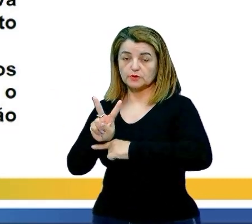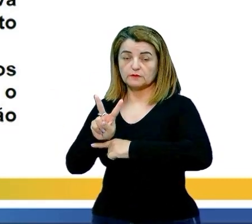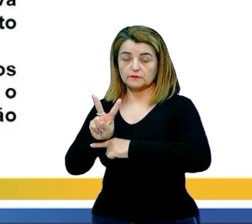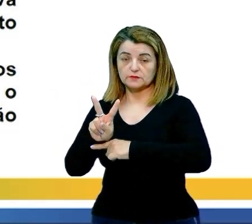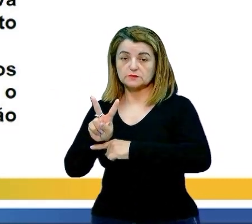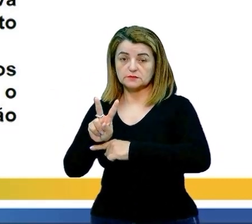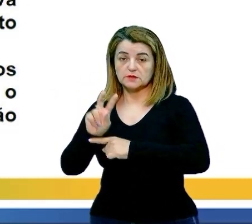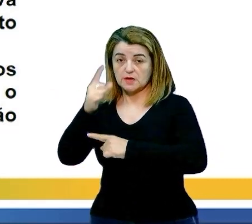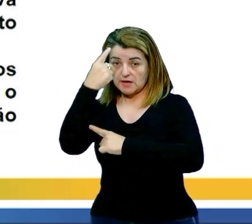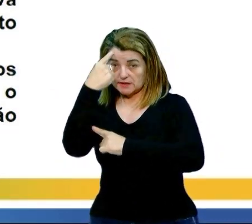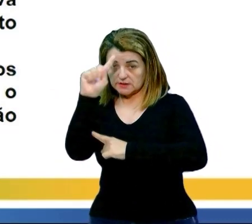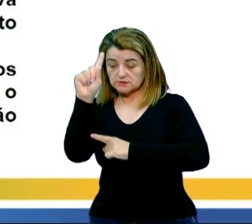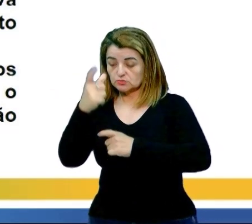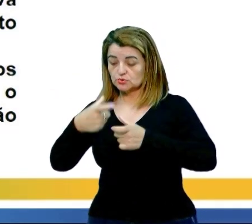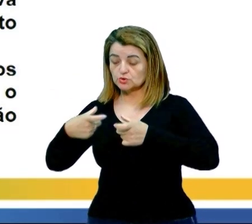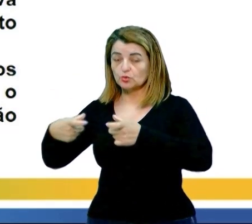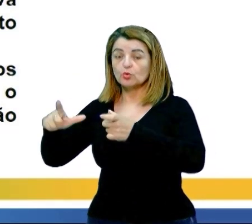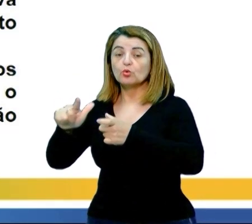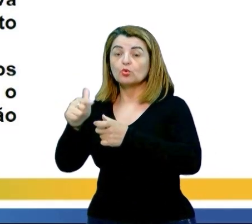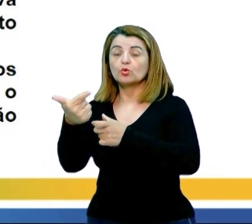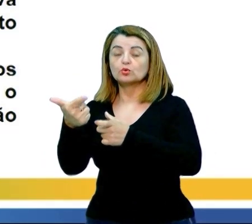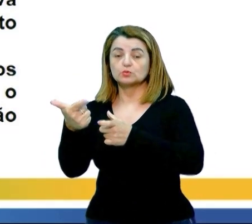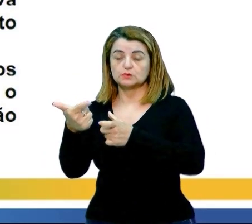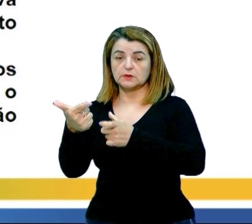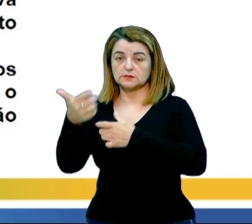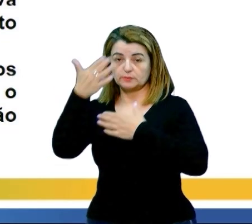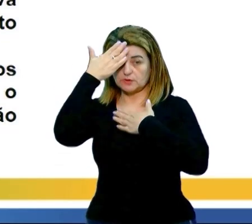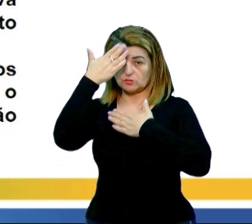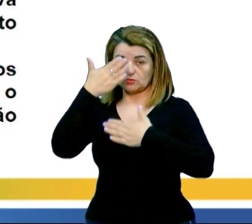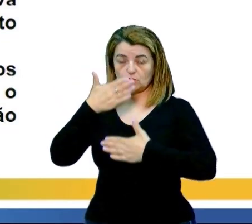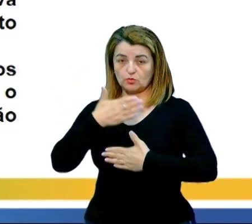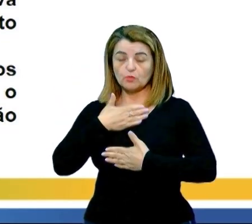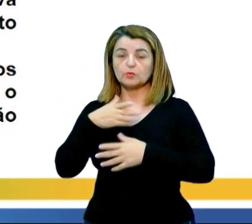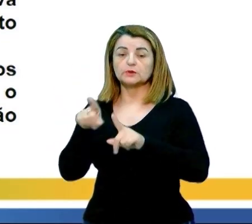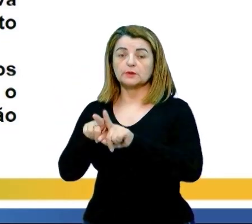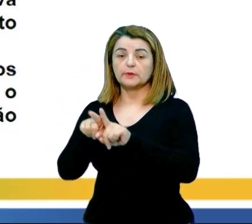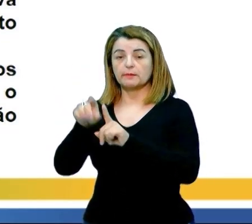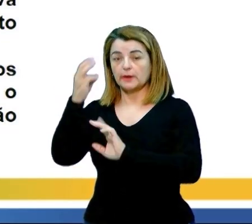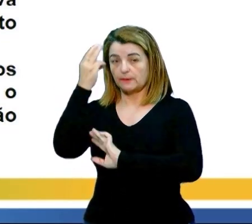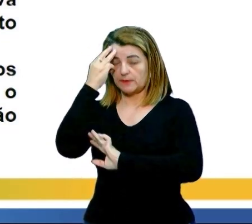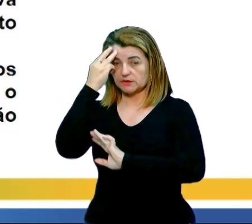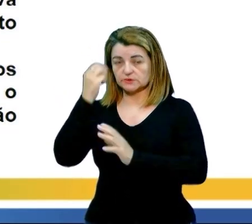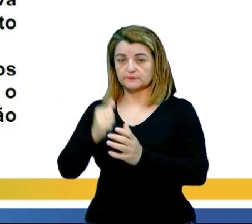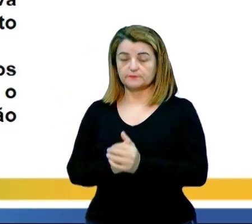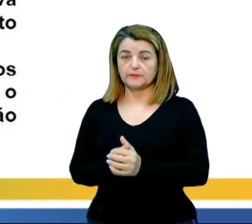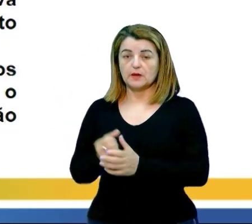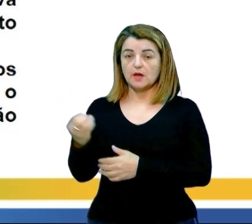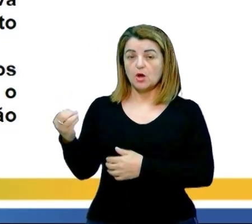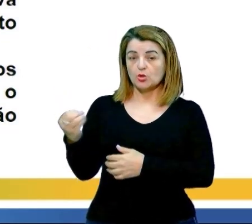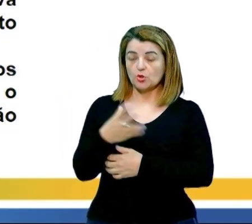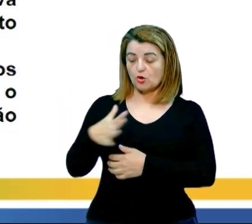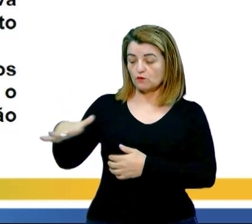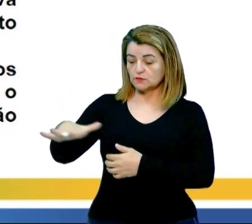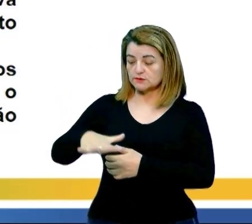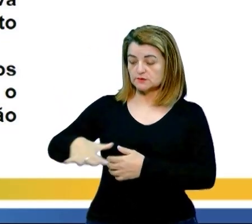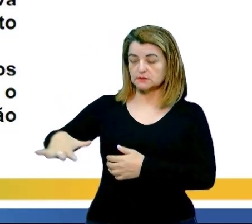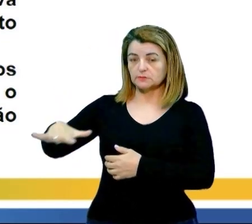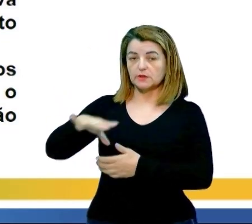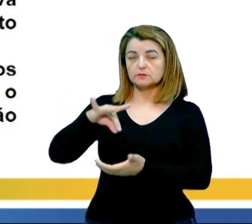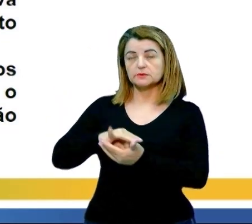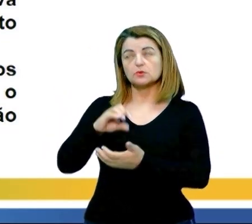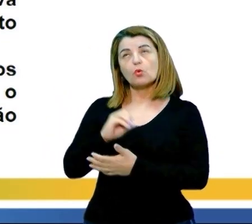criação de outros lugares para o corpo e para o pensamento, novos espaços reais